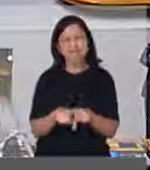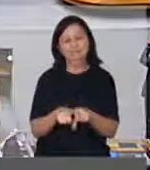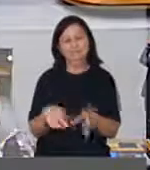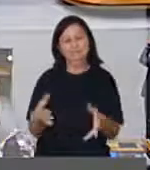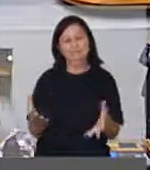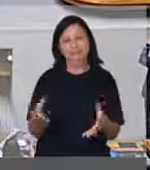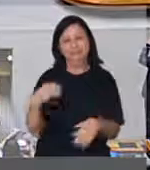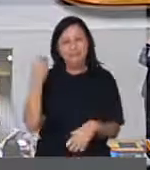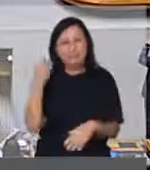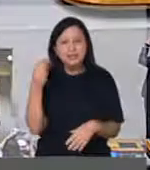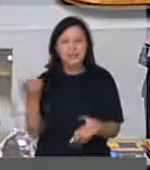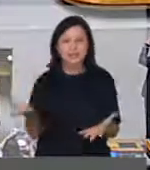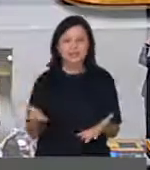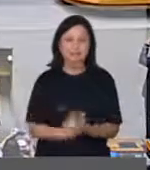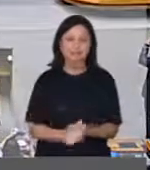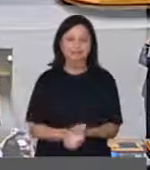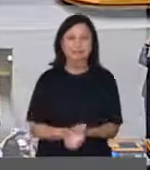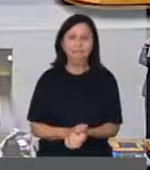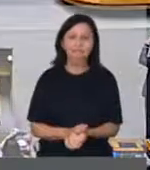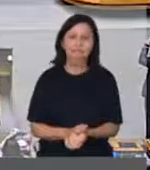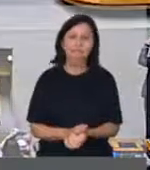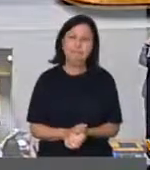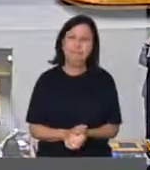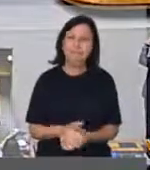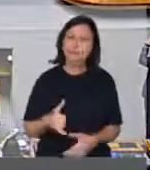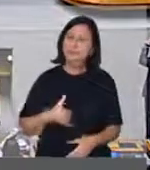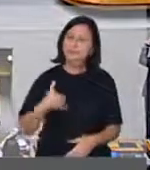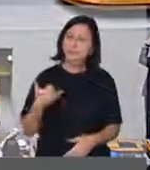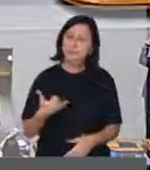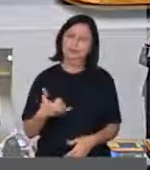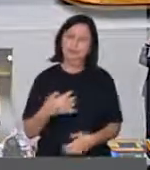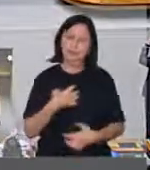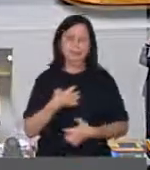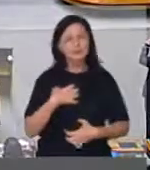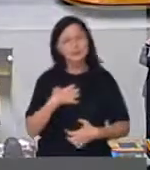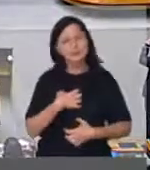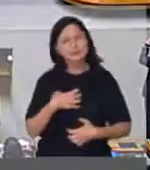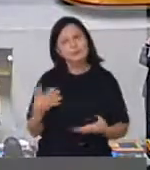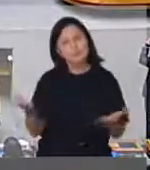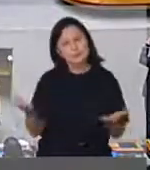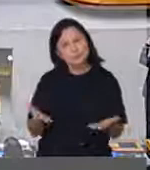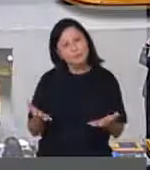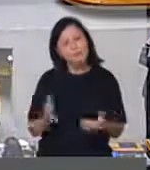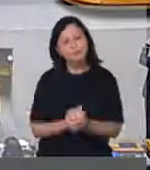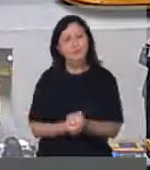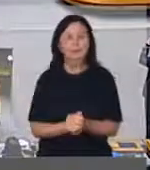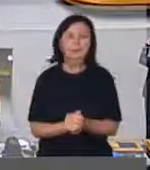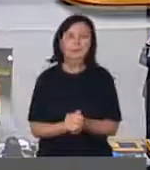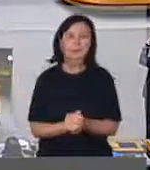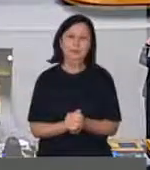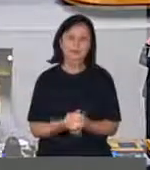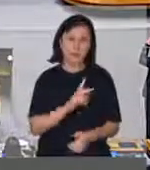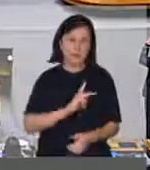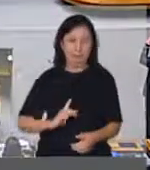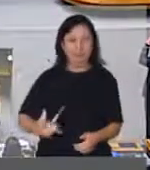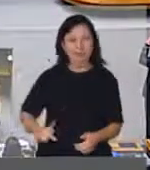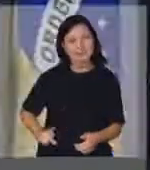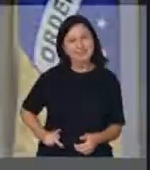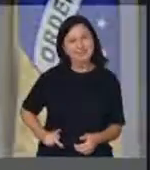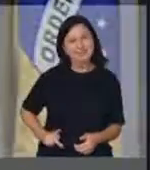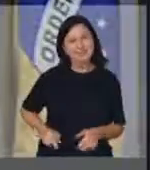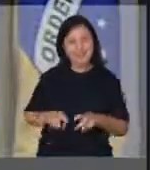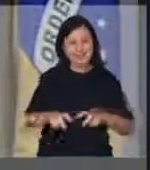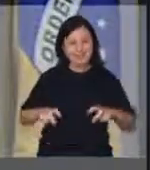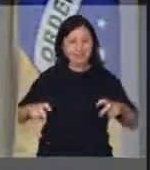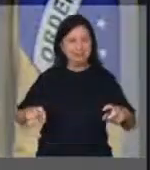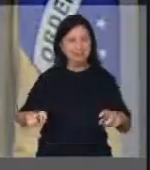muito me honra está sobre sob sua presidência deputada marinha nós que ontem tivemos